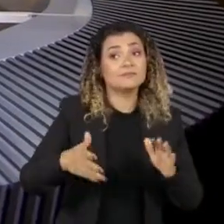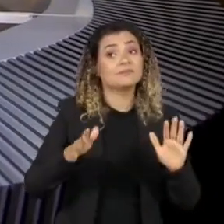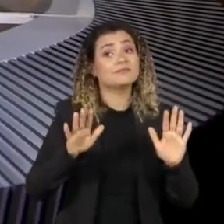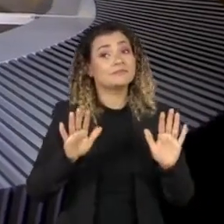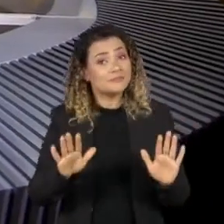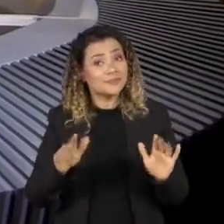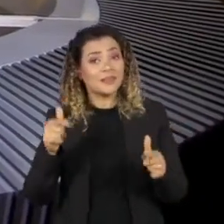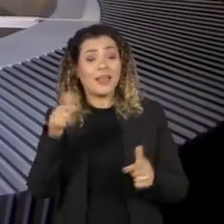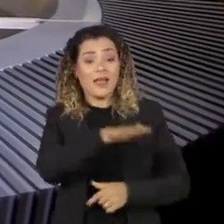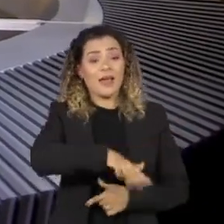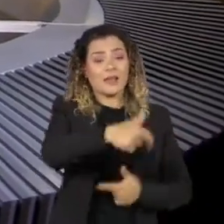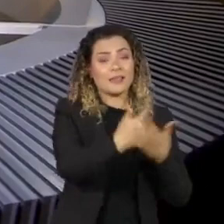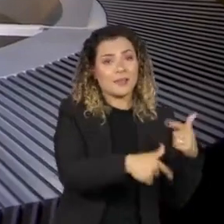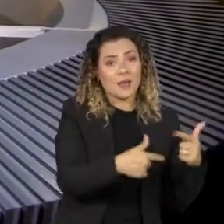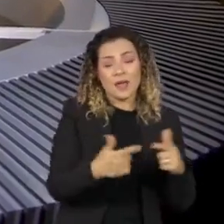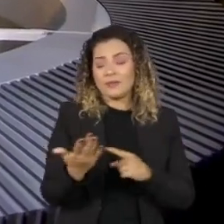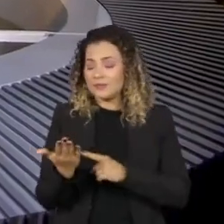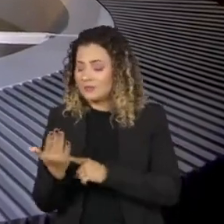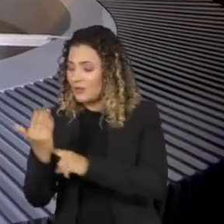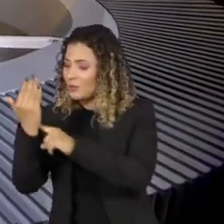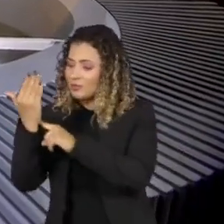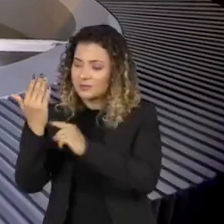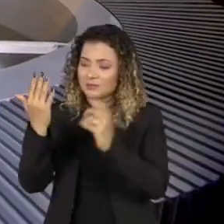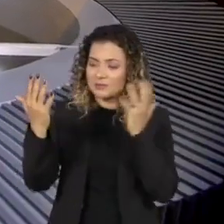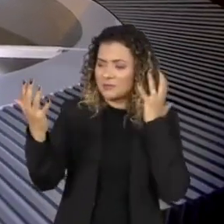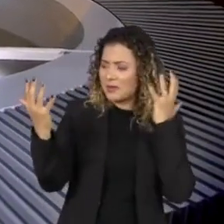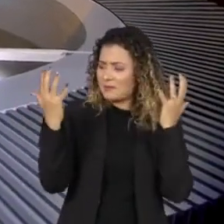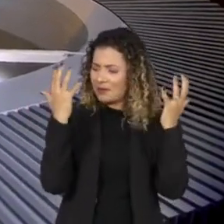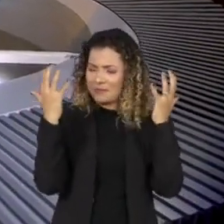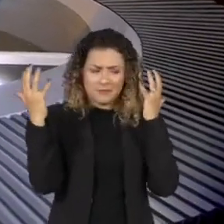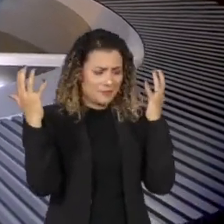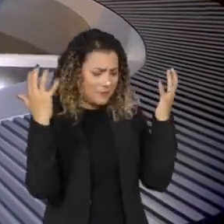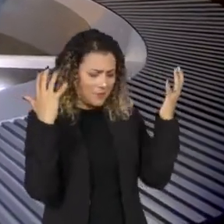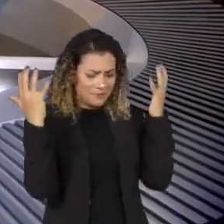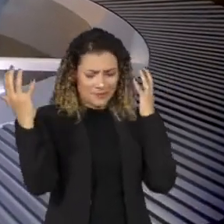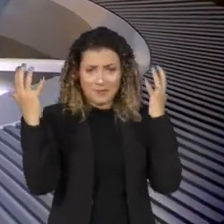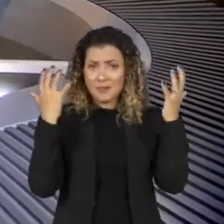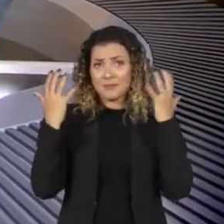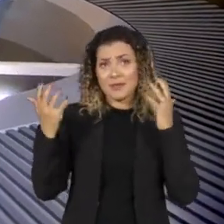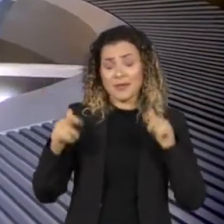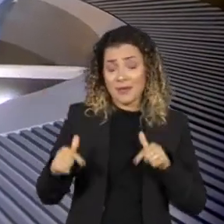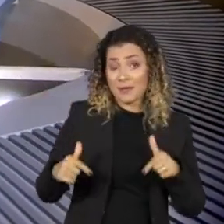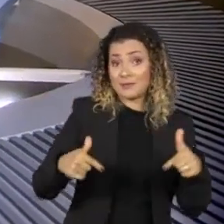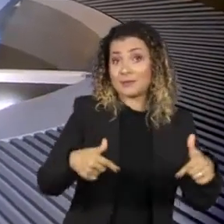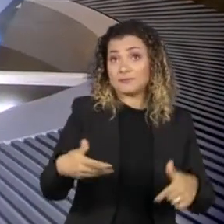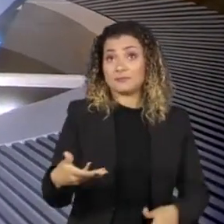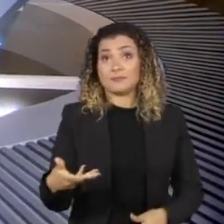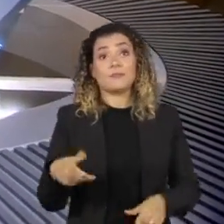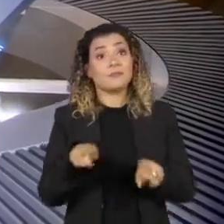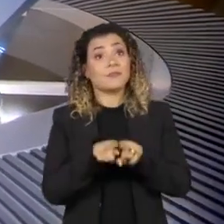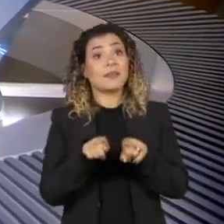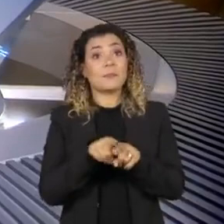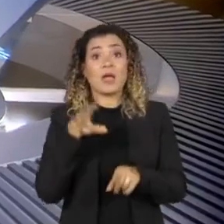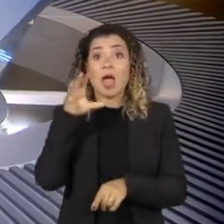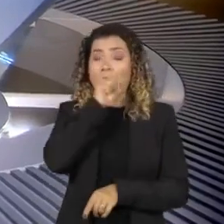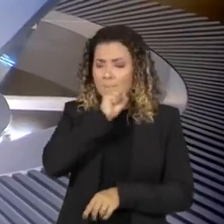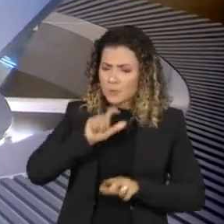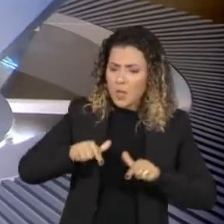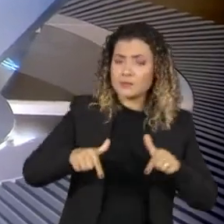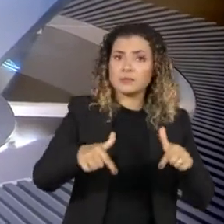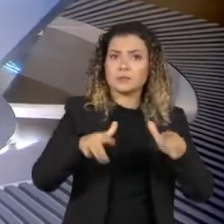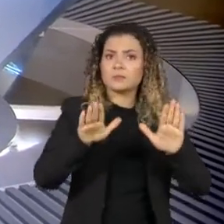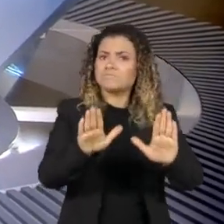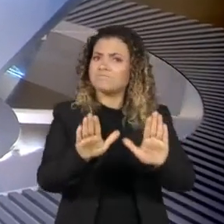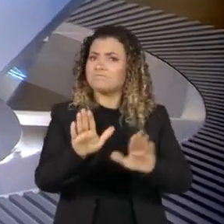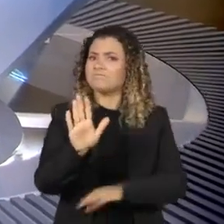mundo do trabalho e a tecnologia muitas vezes aumentam a pressão pela produtividade e por respostas imediatas, mas